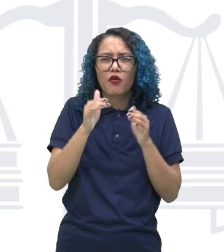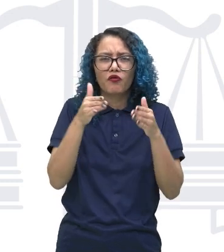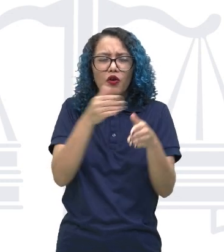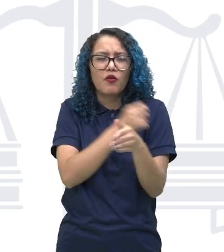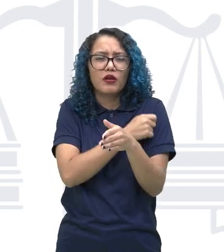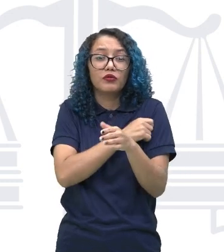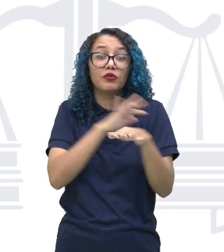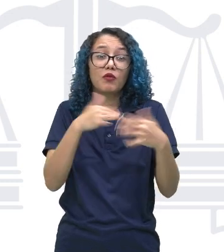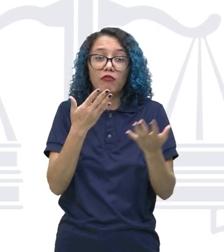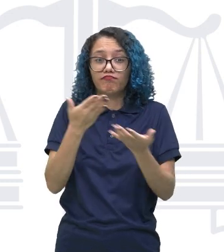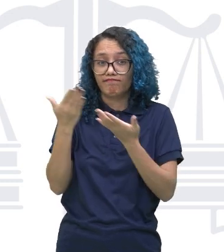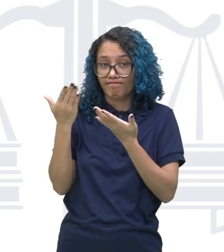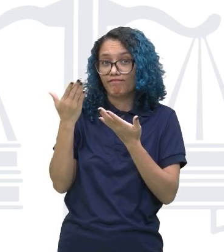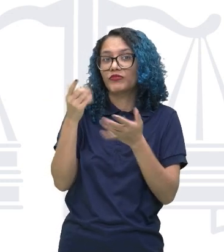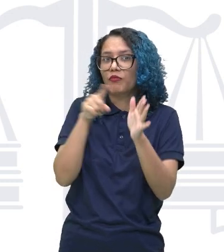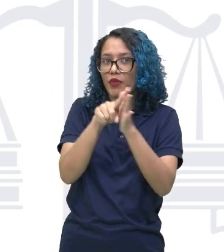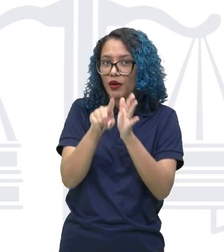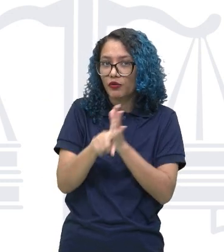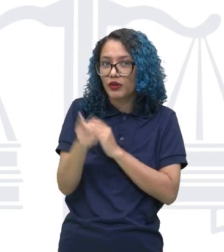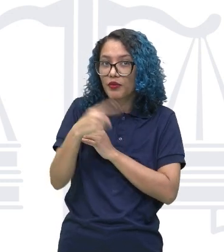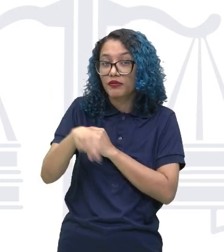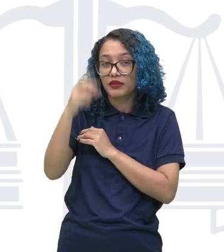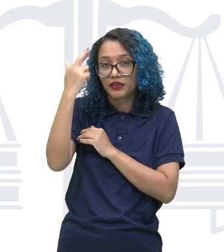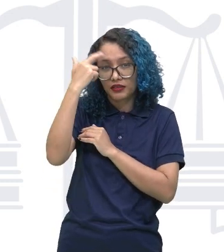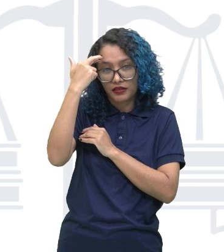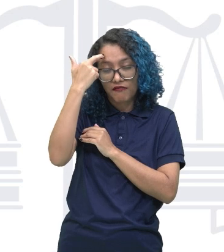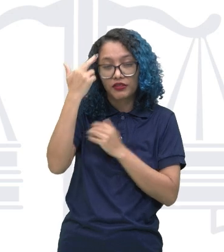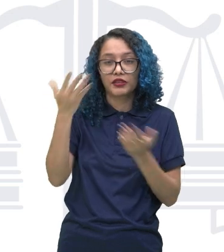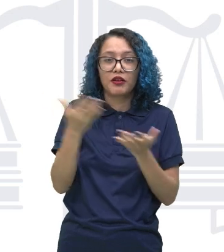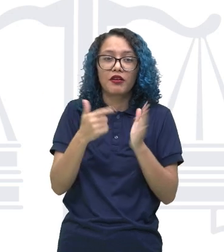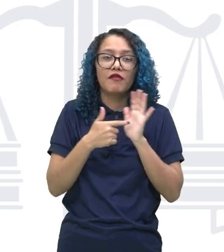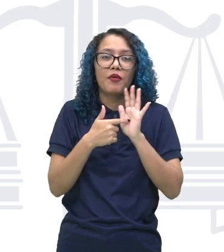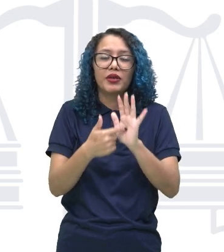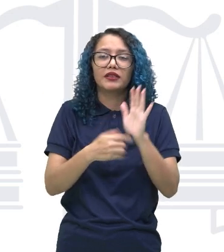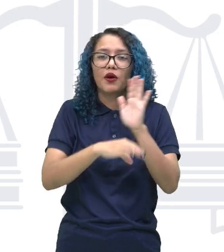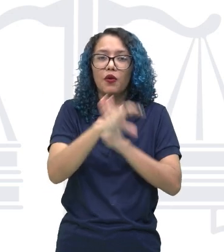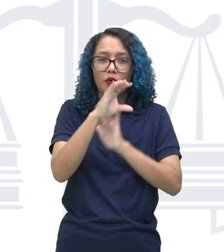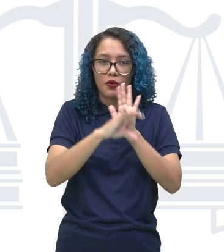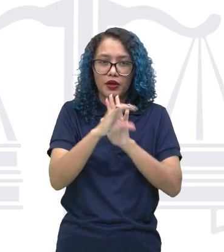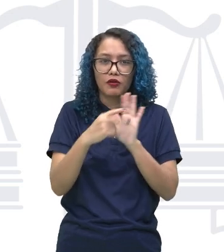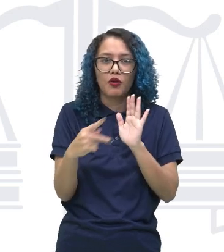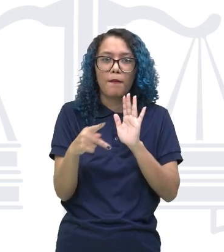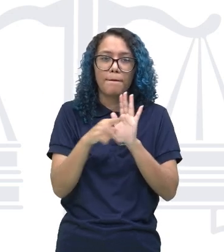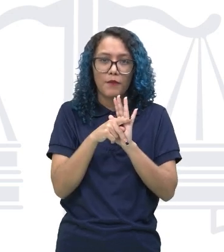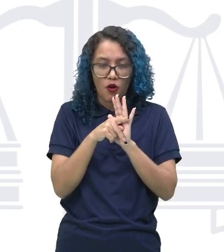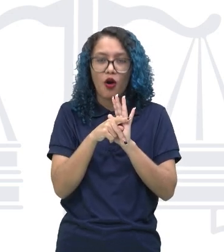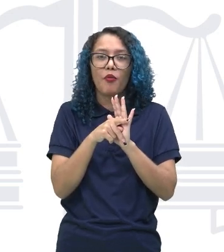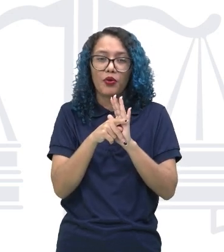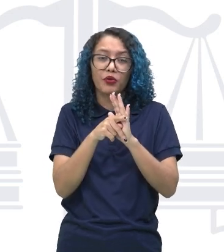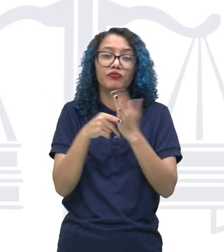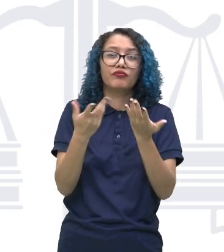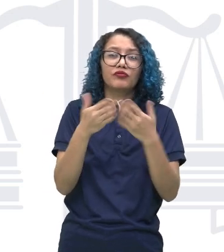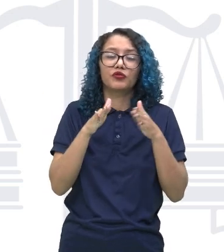essas frases de reflexão, e agora apresento para vocês o currículo da repriorização, a nossa repriorização curricular,